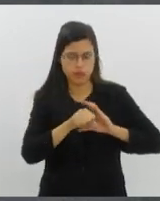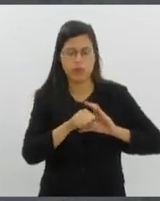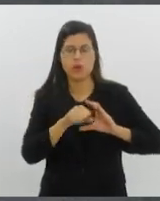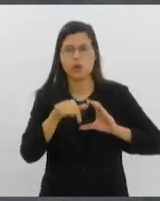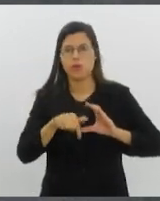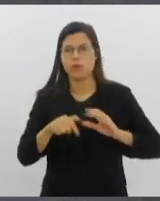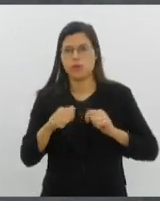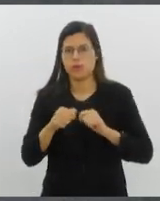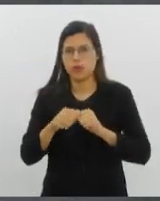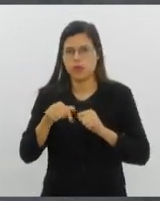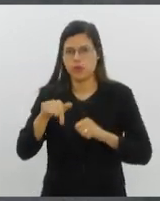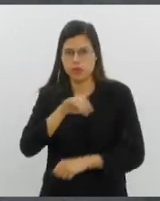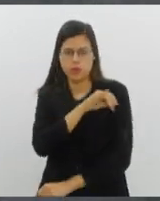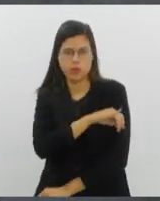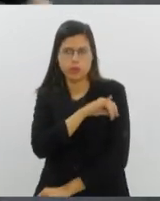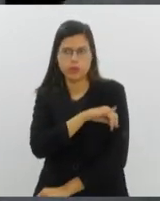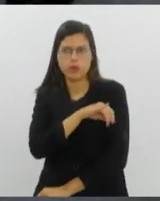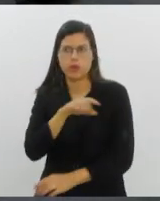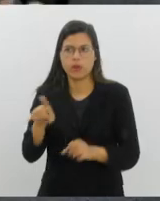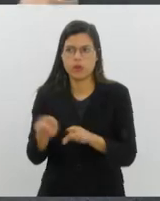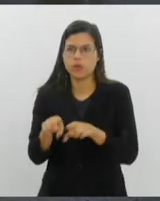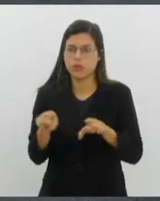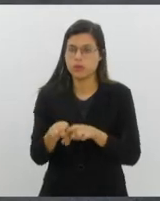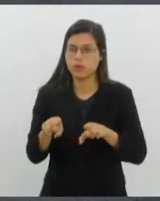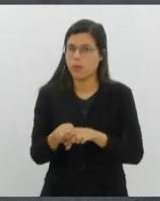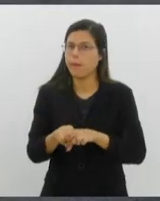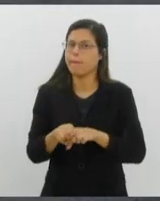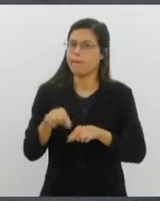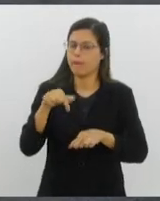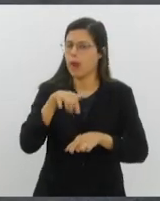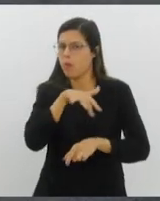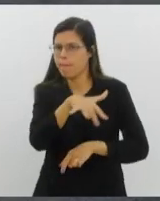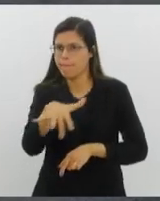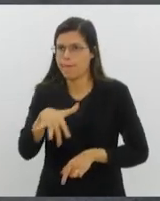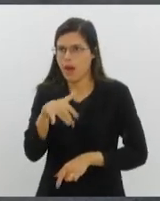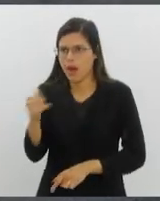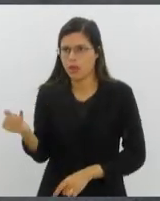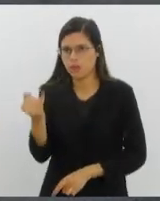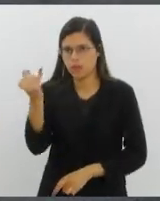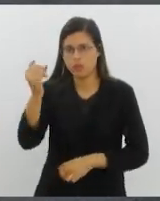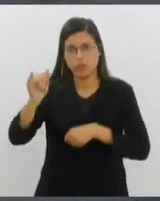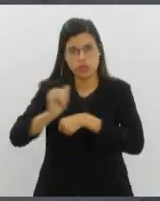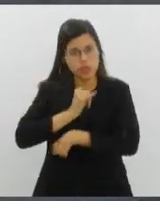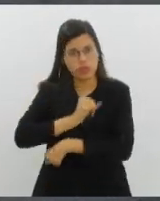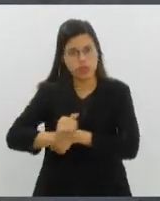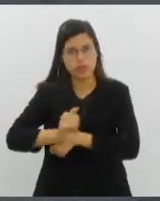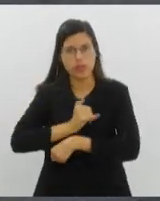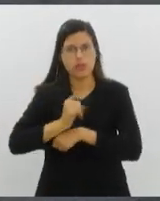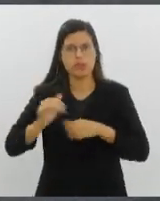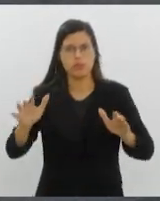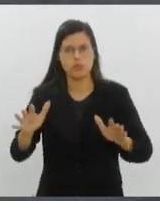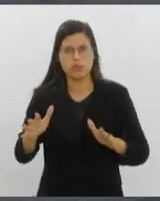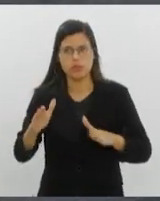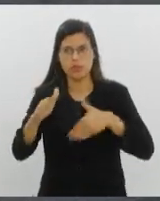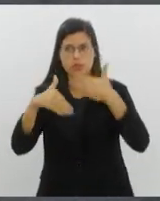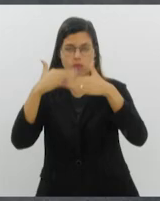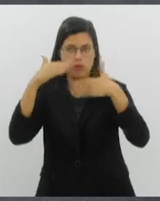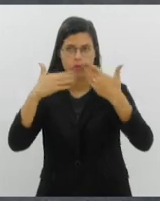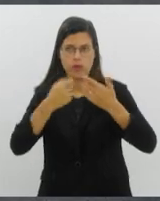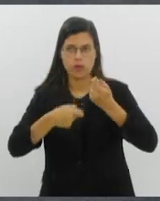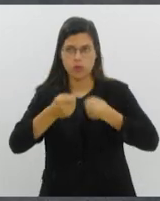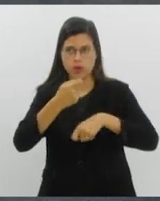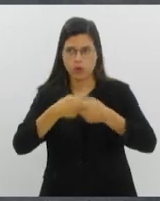Janeiro, tanto do ponto de vista do aquecimento de um setor que é fundamental e estratégico para o desenvolvimento